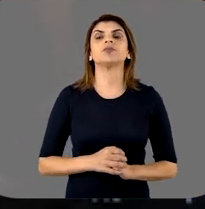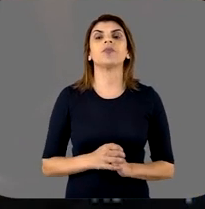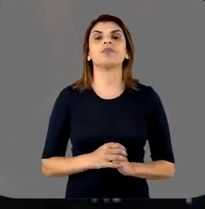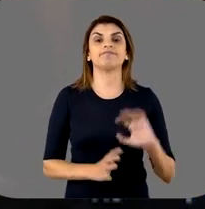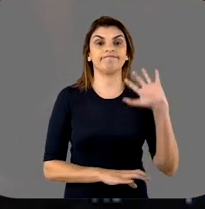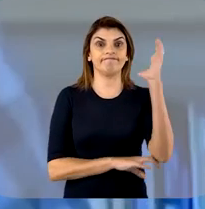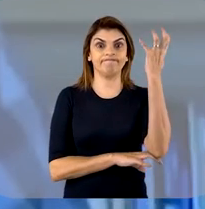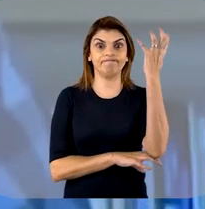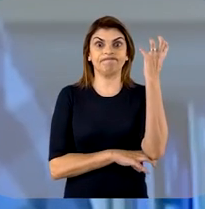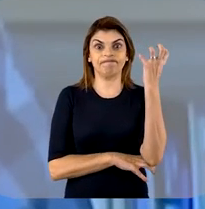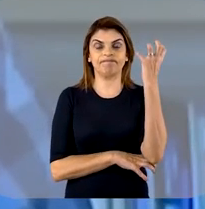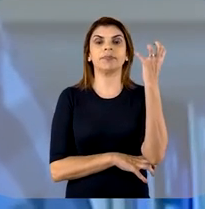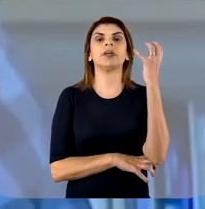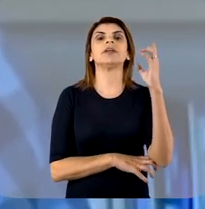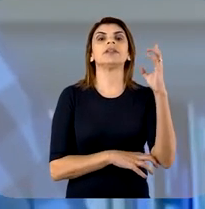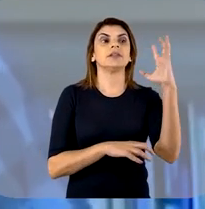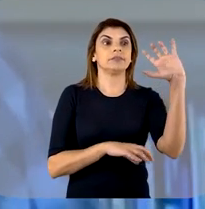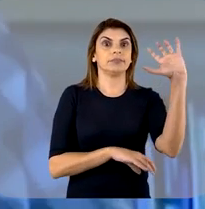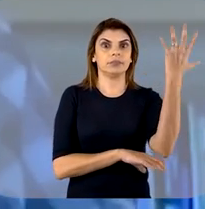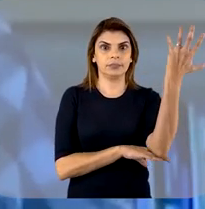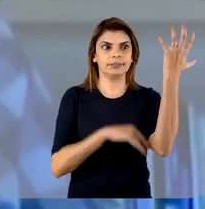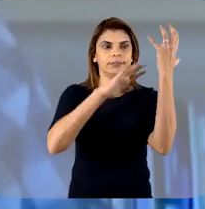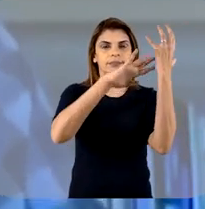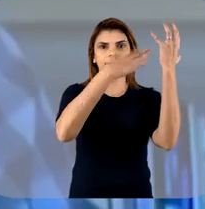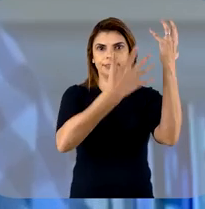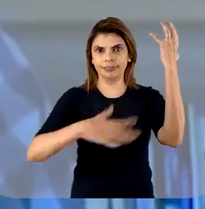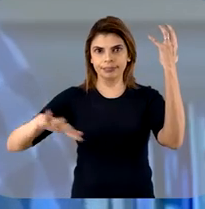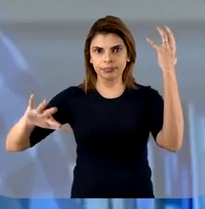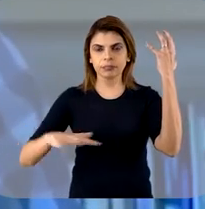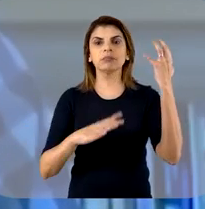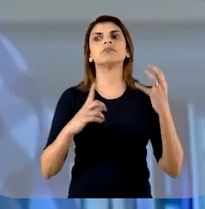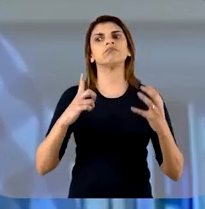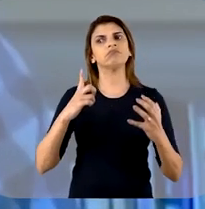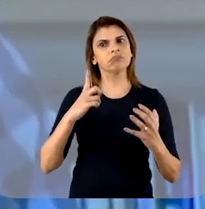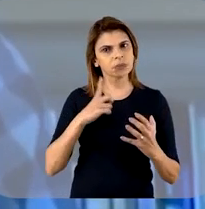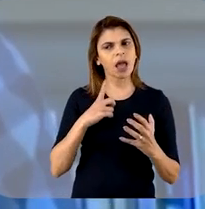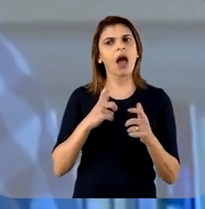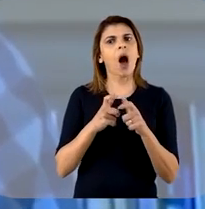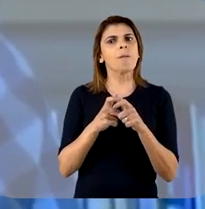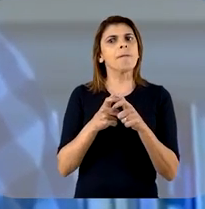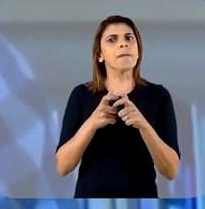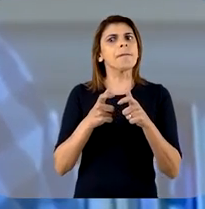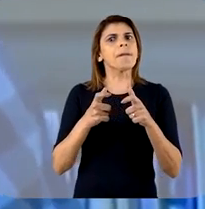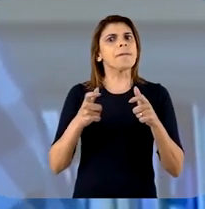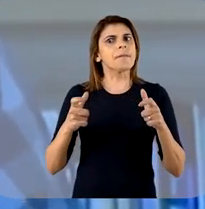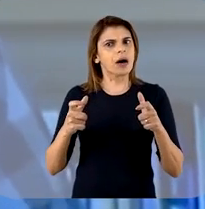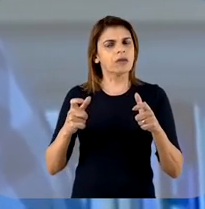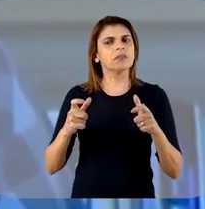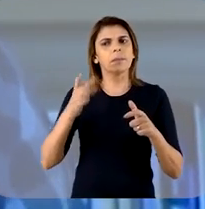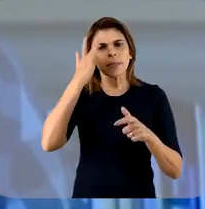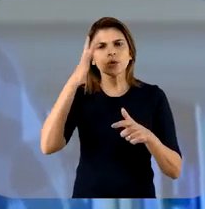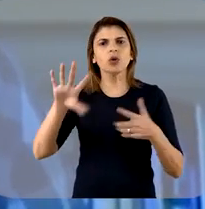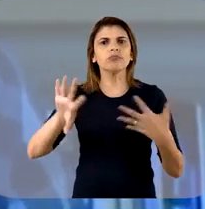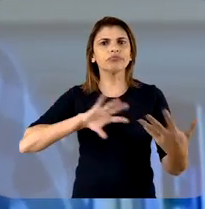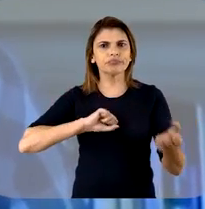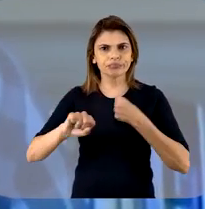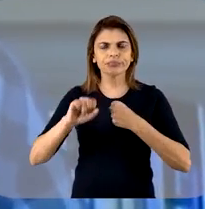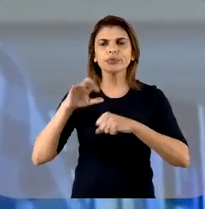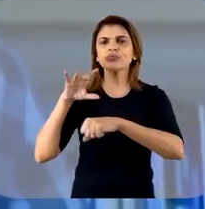são menos letais, ou seja, eles têm um aumento de casos, mas agora com